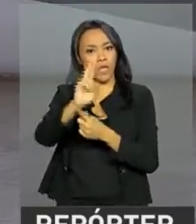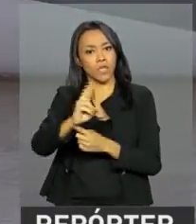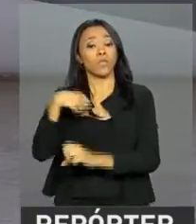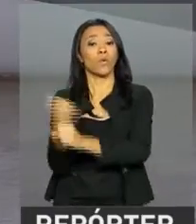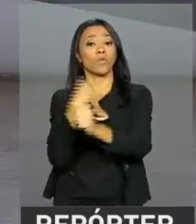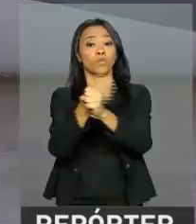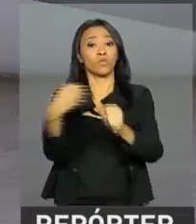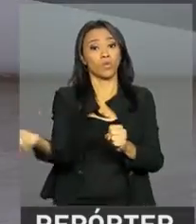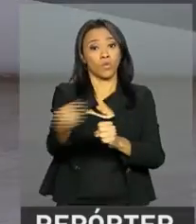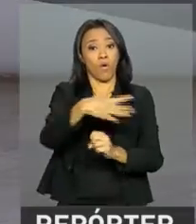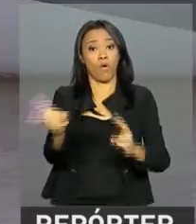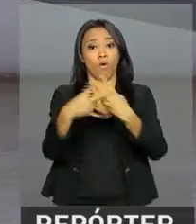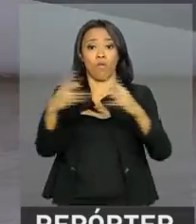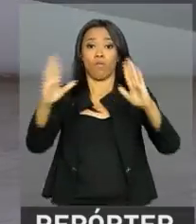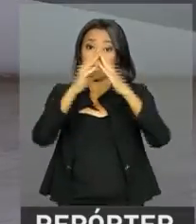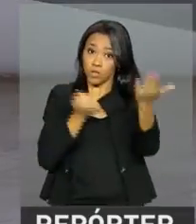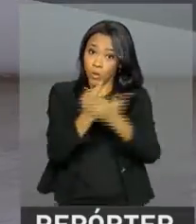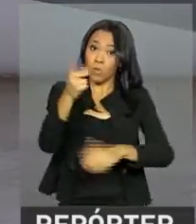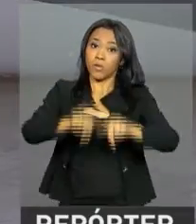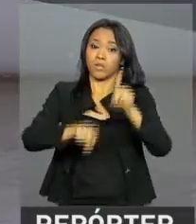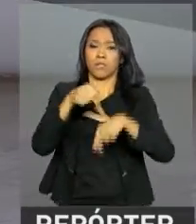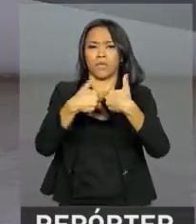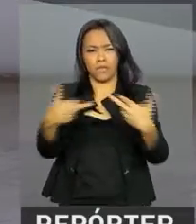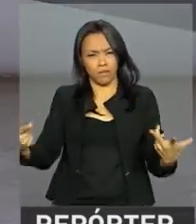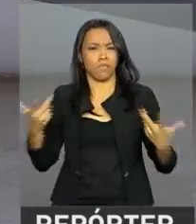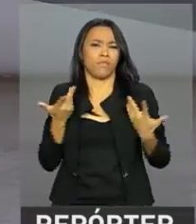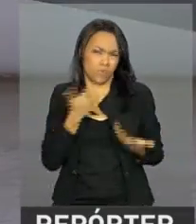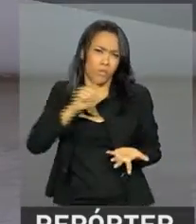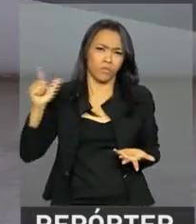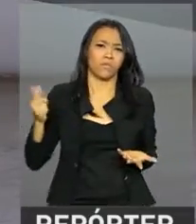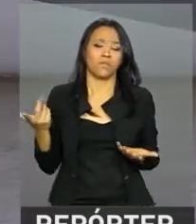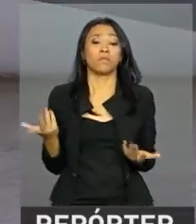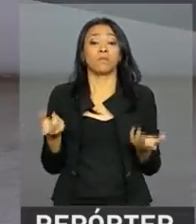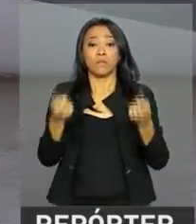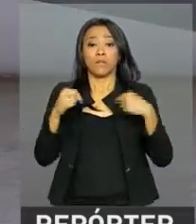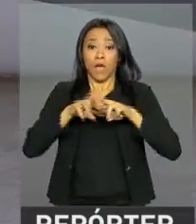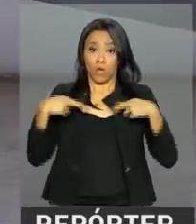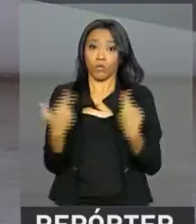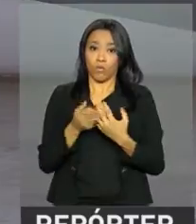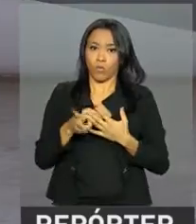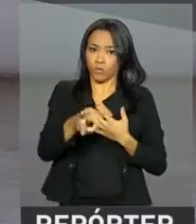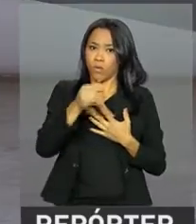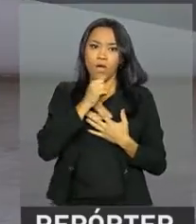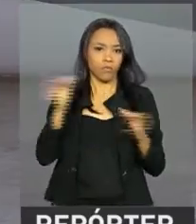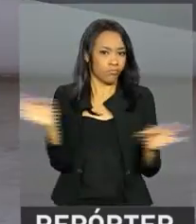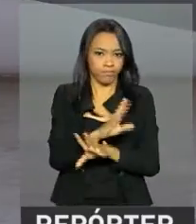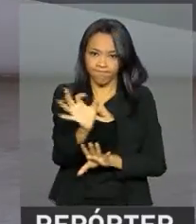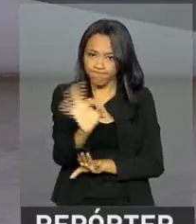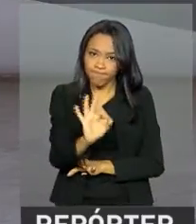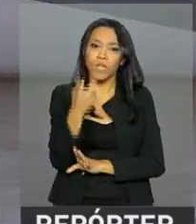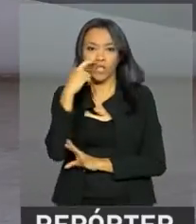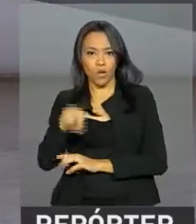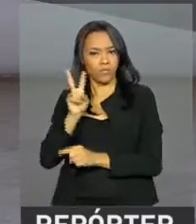penitenciárias aquisição de equipamentos e outros e outros gastos a reunião continua aqui no palácio do planalto e nós continuamos